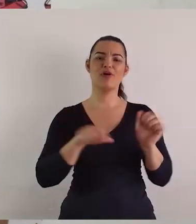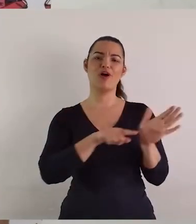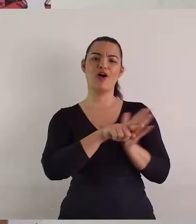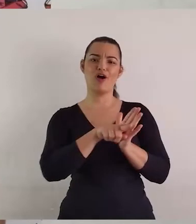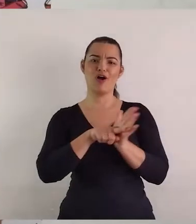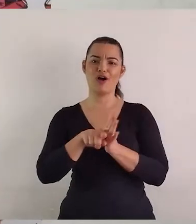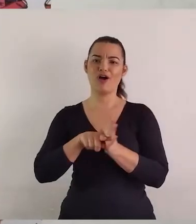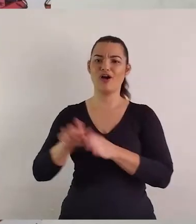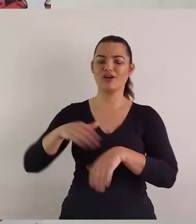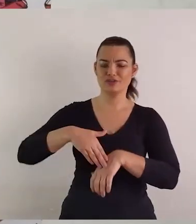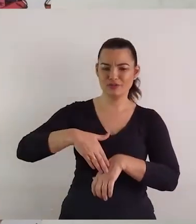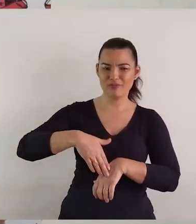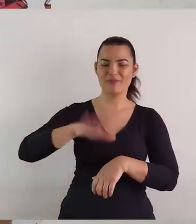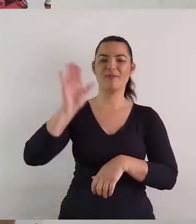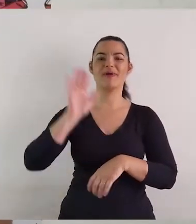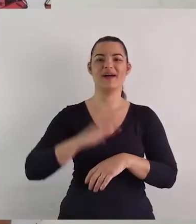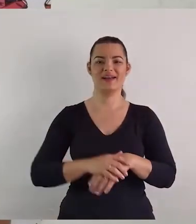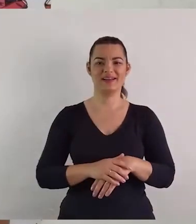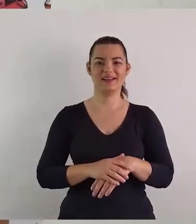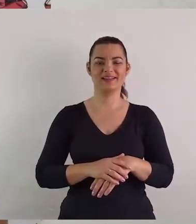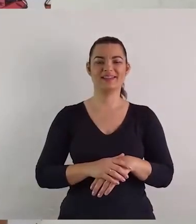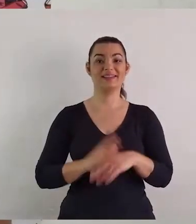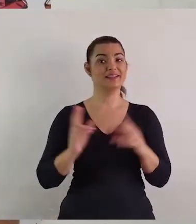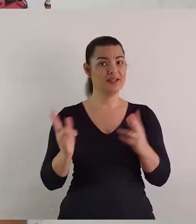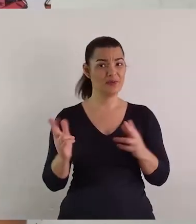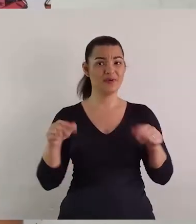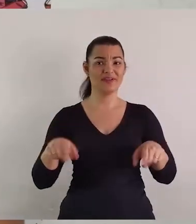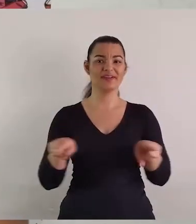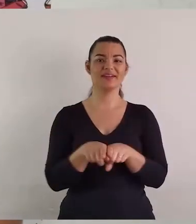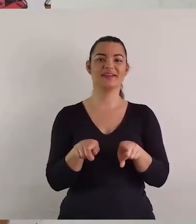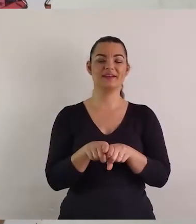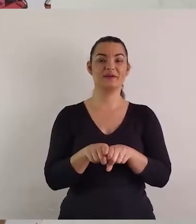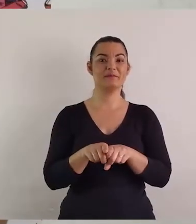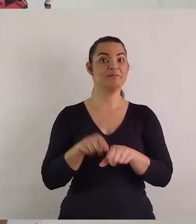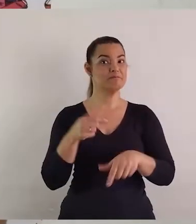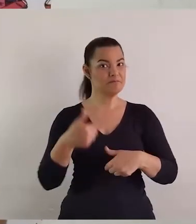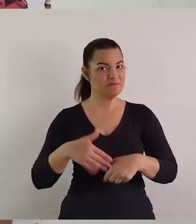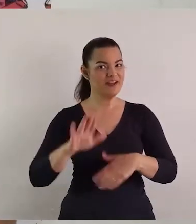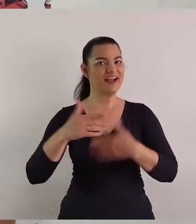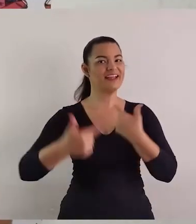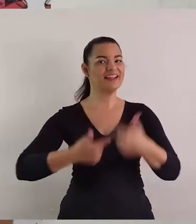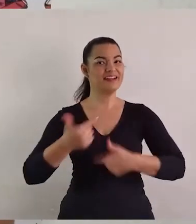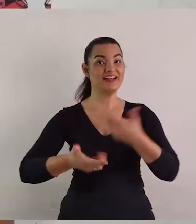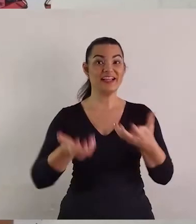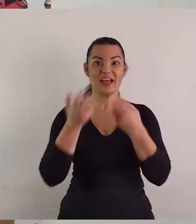ser feita da mesma forma. Então, mãos à obra, que eu quero ver esse olhar aí